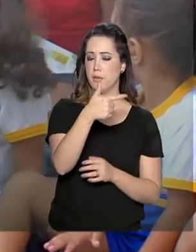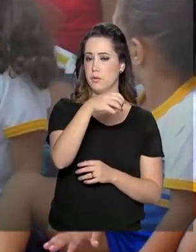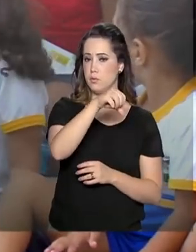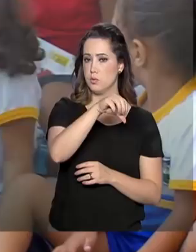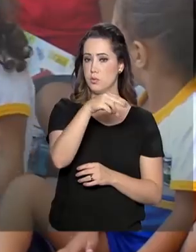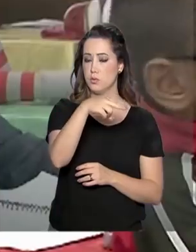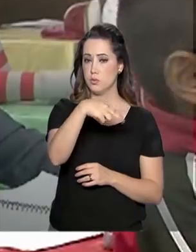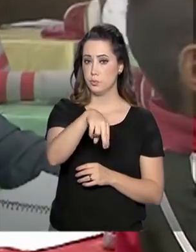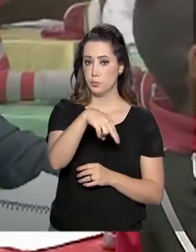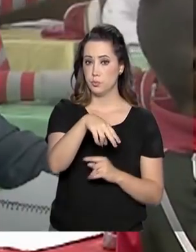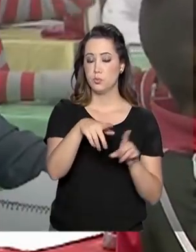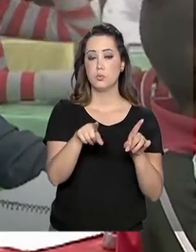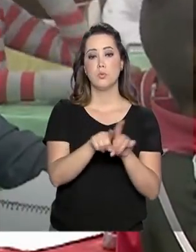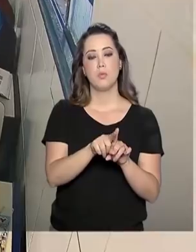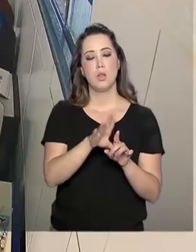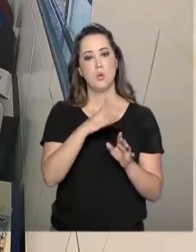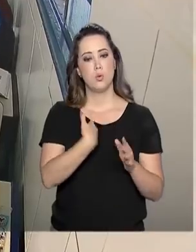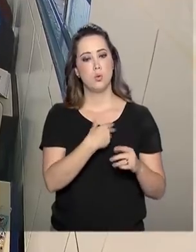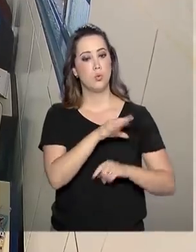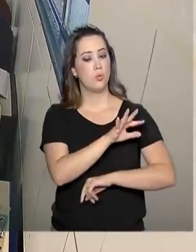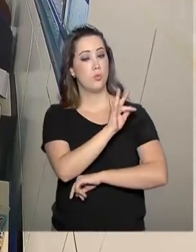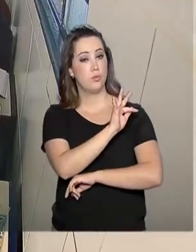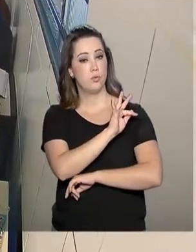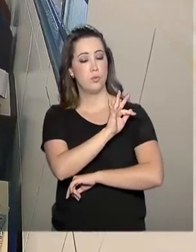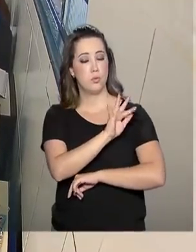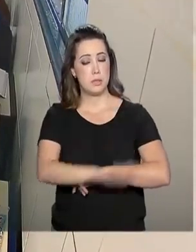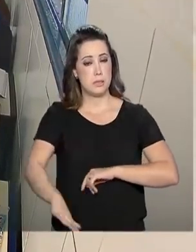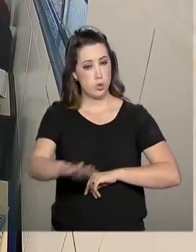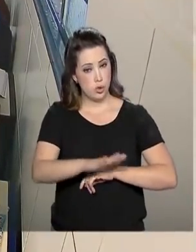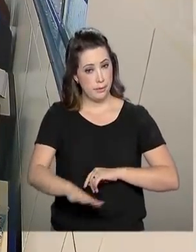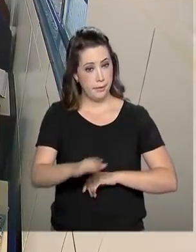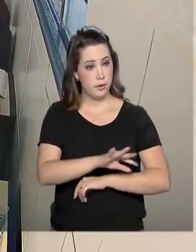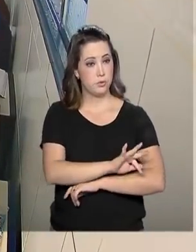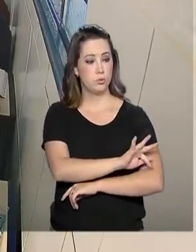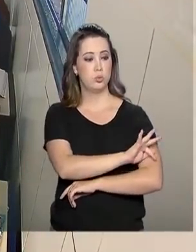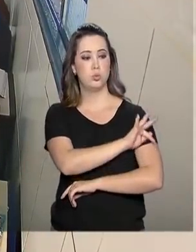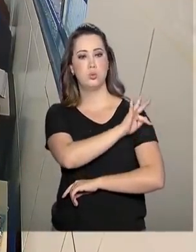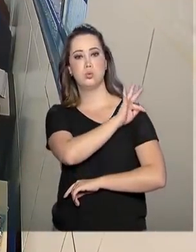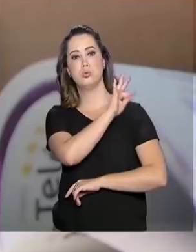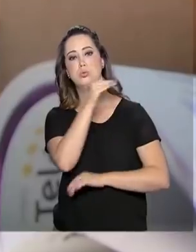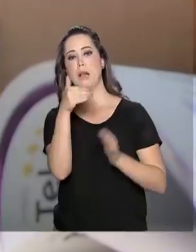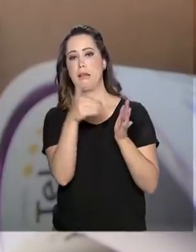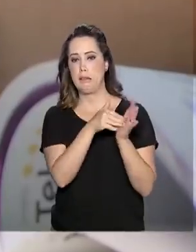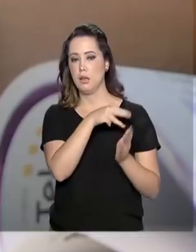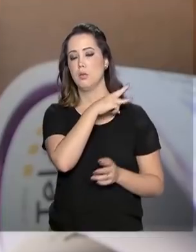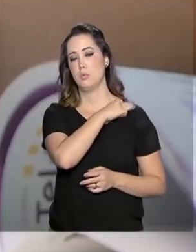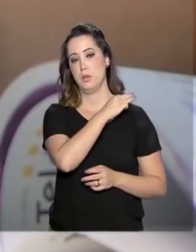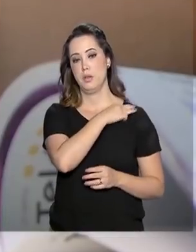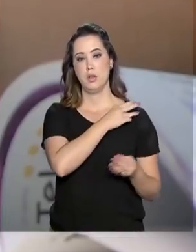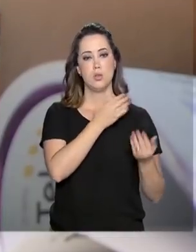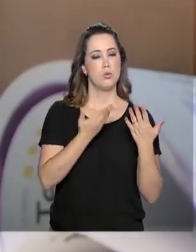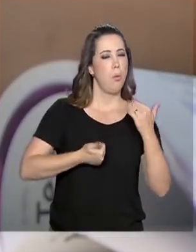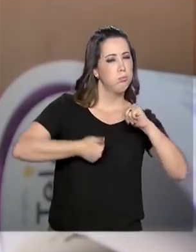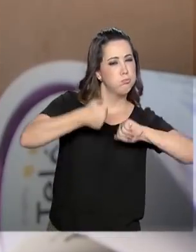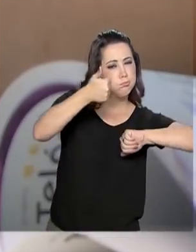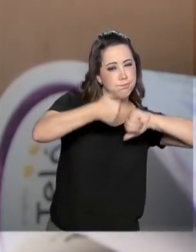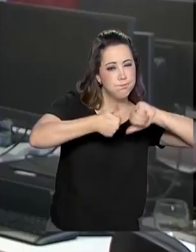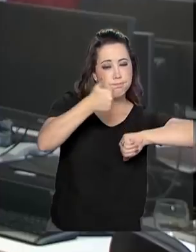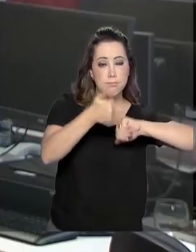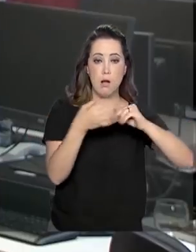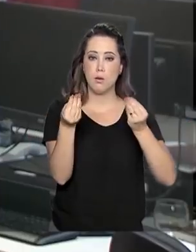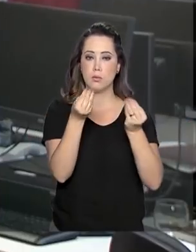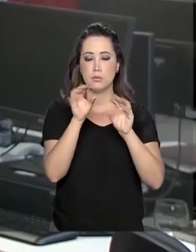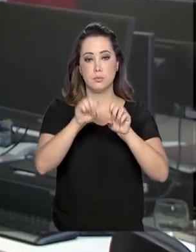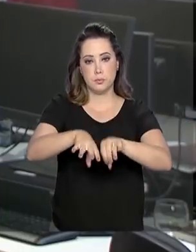desde o ensino infantil até o ensino médio. Os resultados servem para a elaboração de um diagnóstico da qualidade do ensino brasileiro.